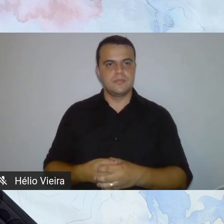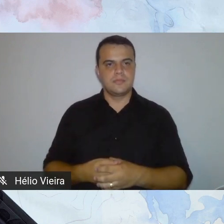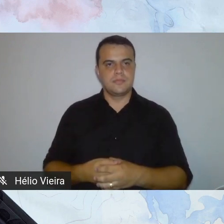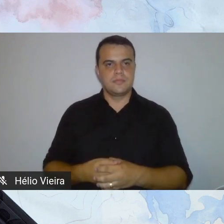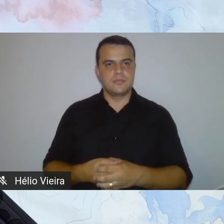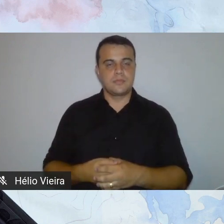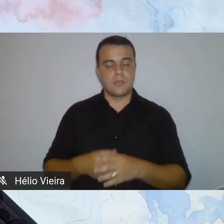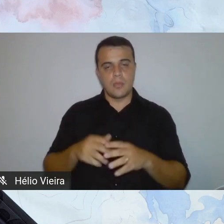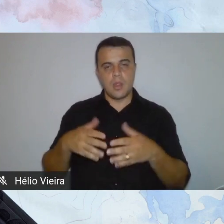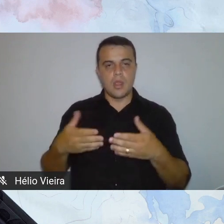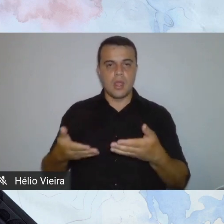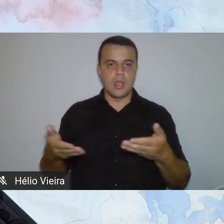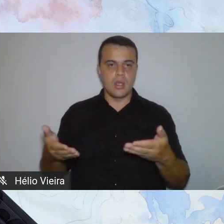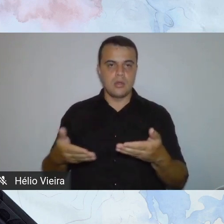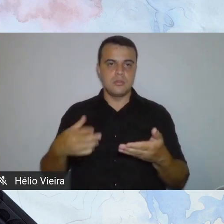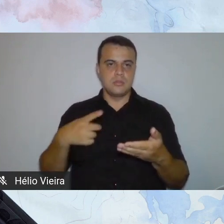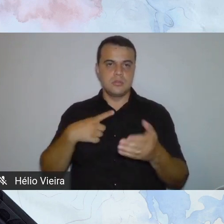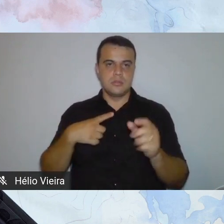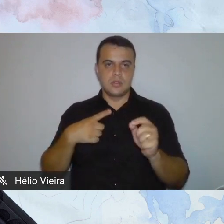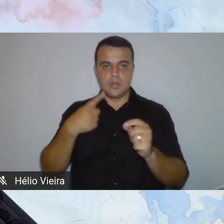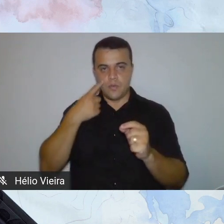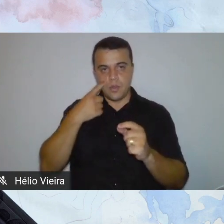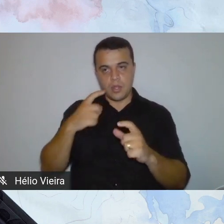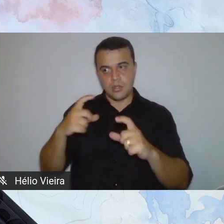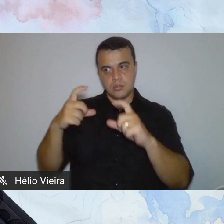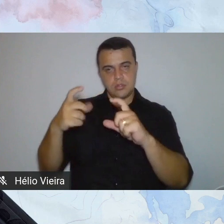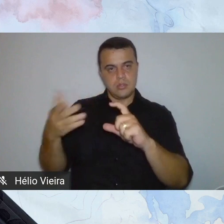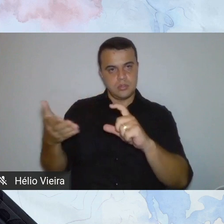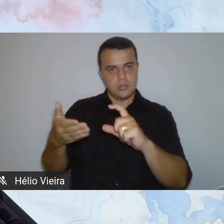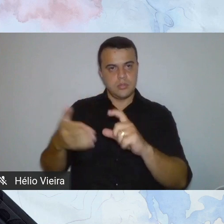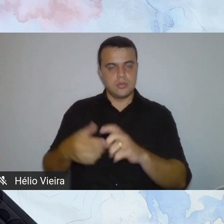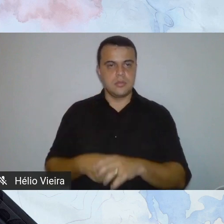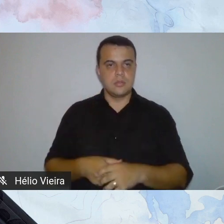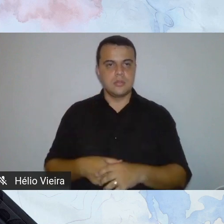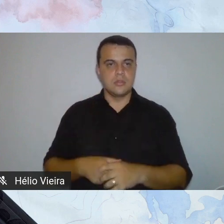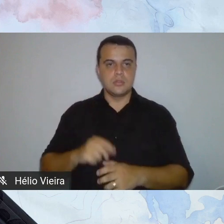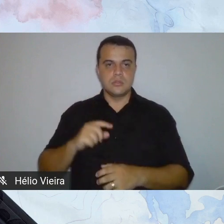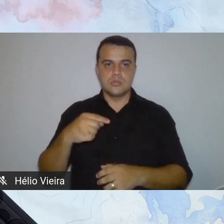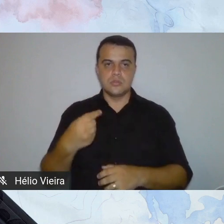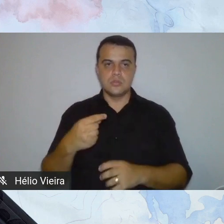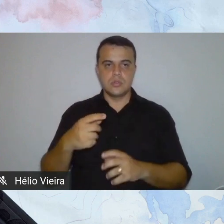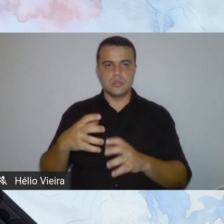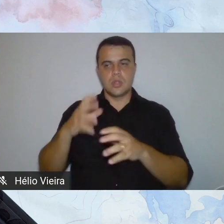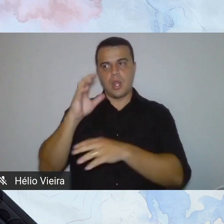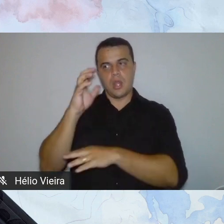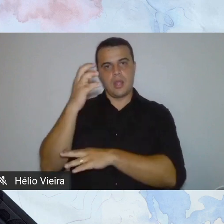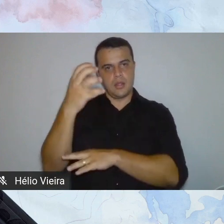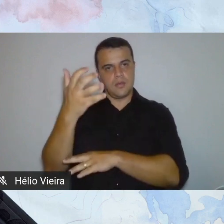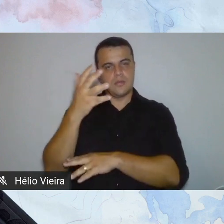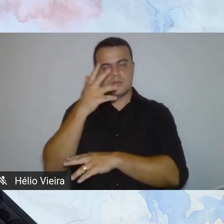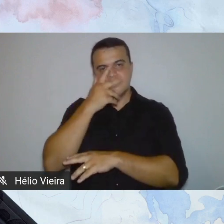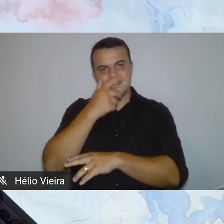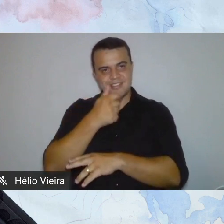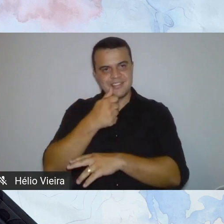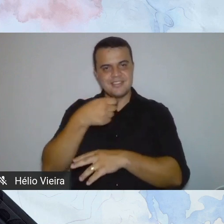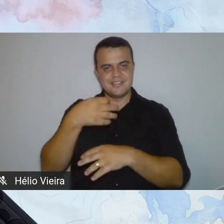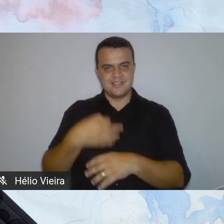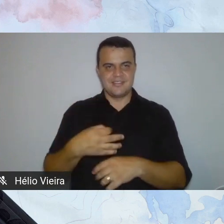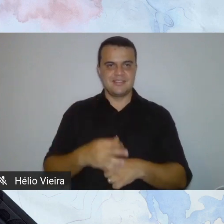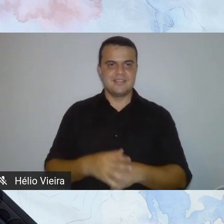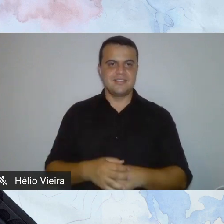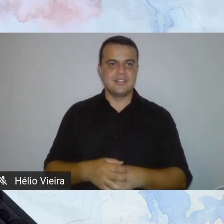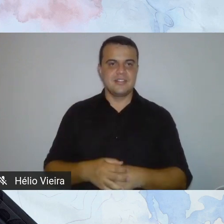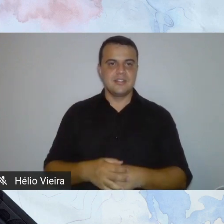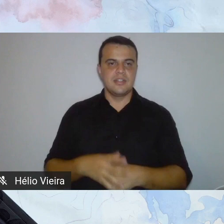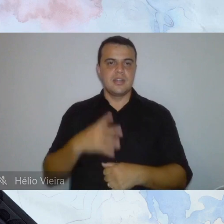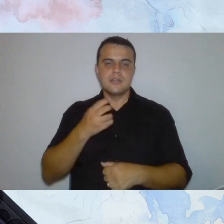E aí, a gente tem aqui, vou mostrar para vocês, justamente, ó, a nossa, ó, arvorezinha, né? Tá linda, não tá, nossa arvorezinha? Acho ela